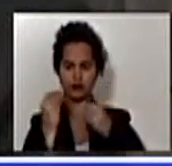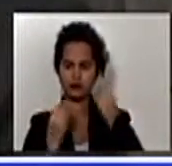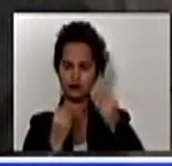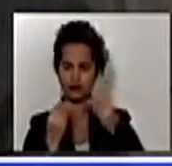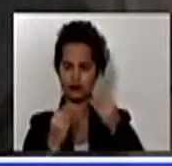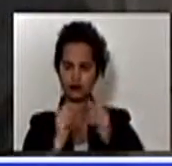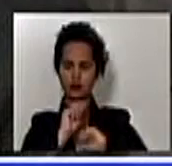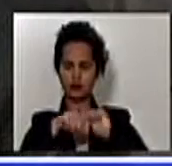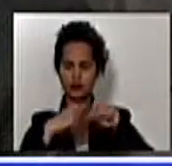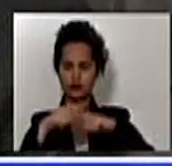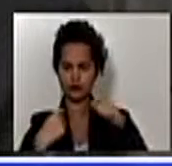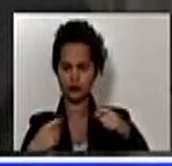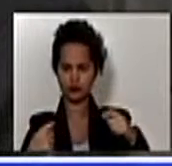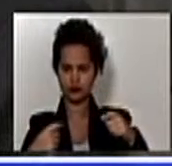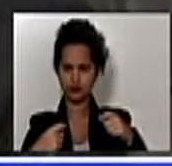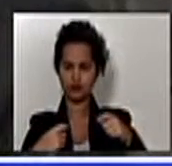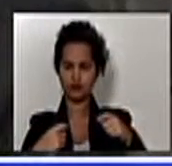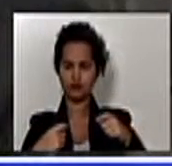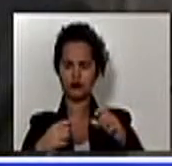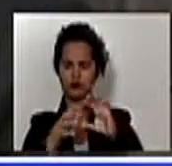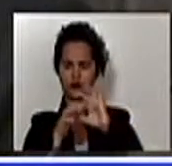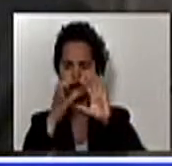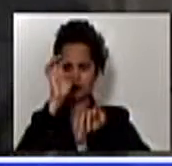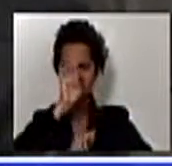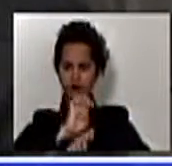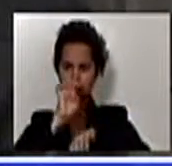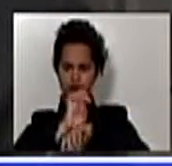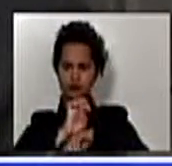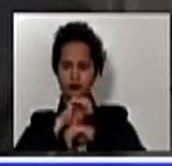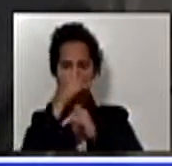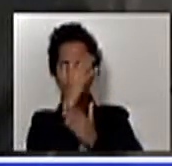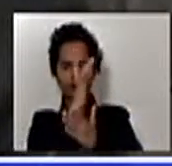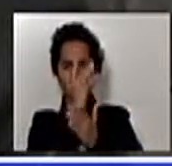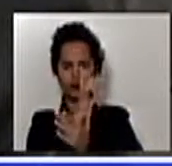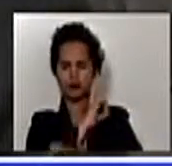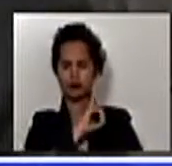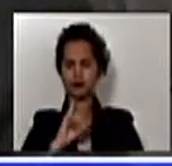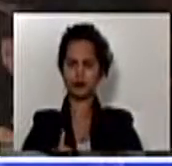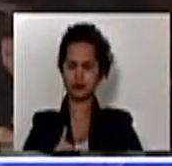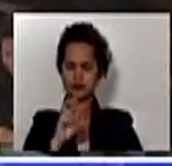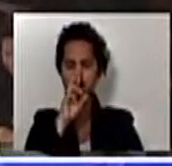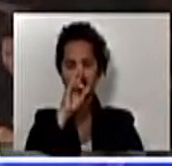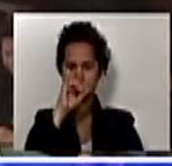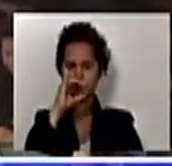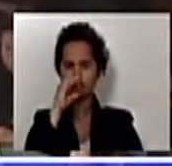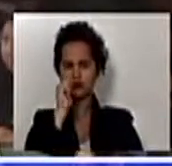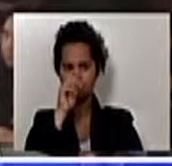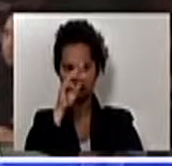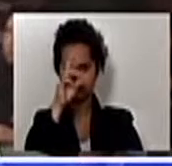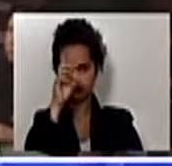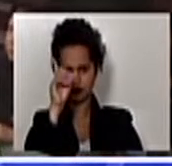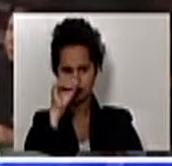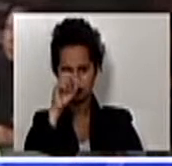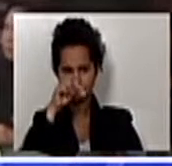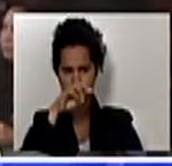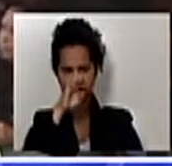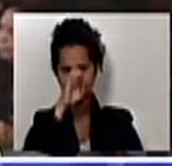na administração pública. Parabéns, deputado Ricardo Nezinho.